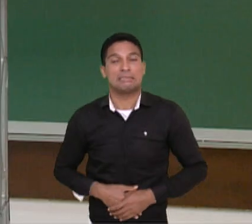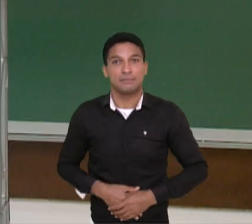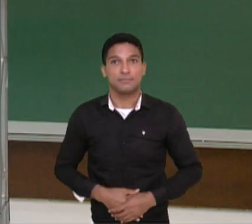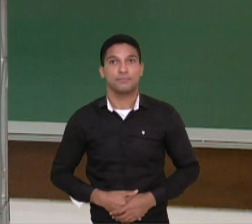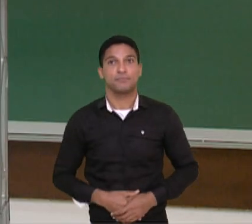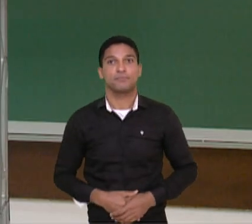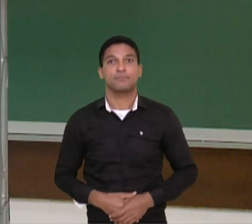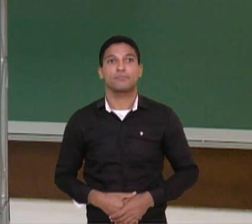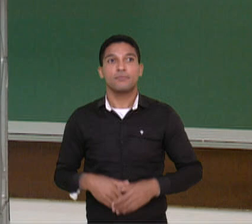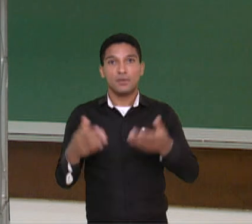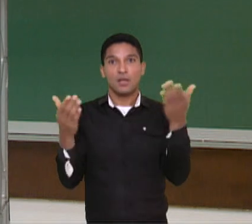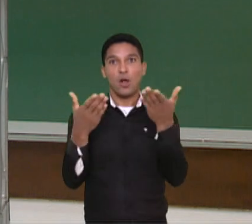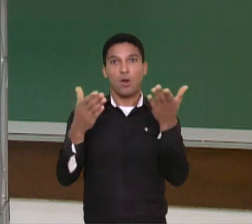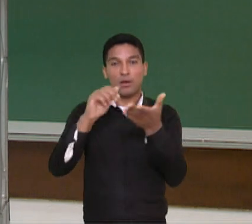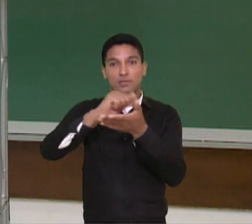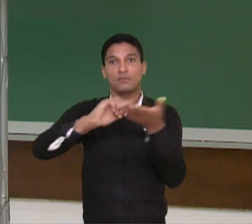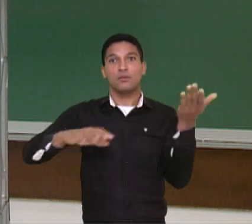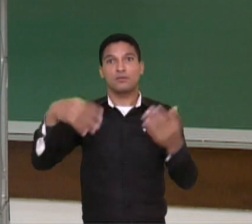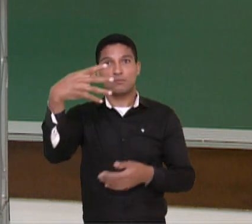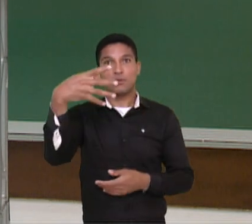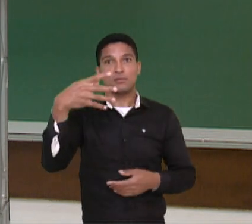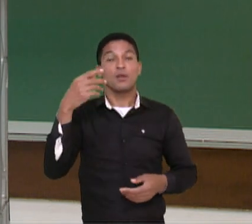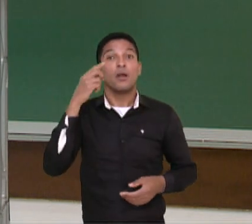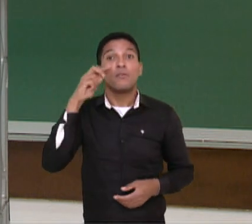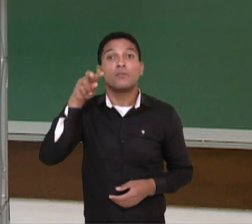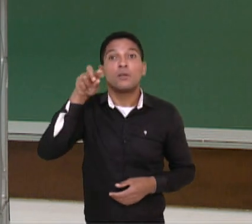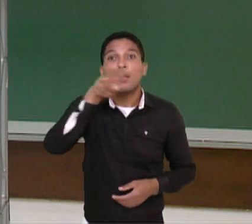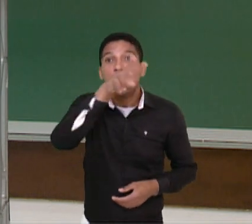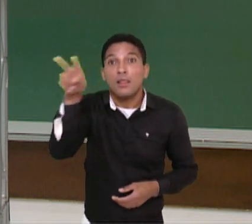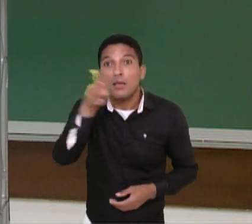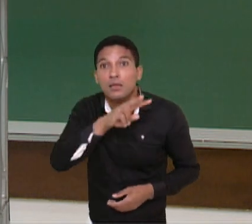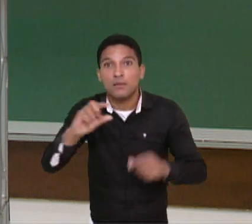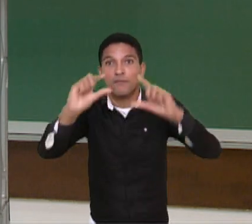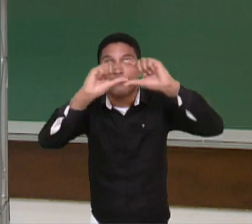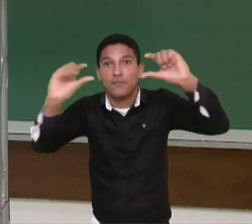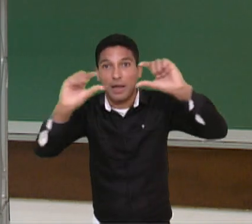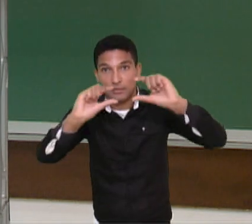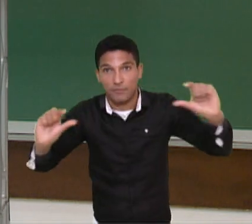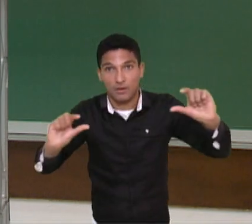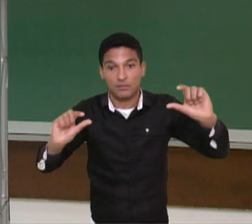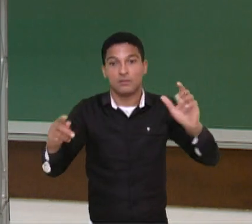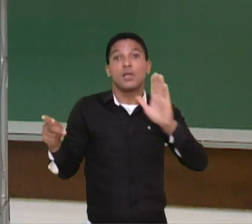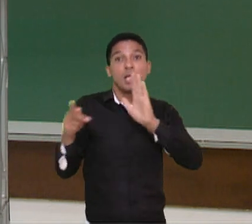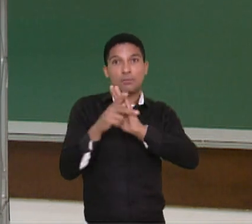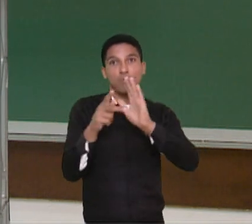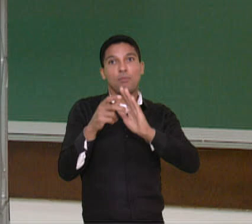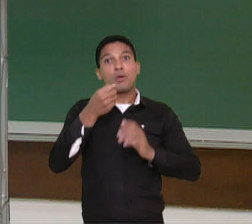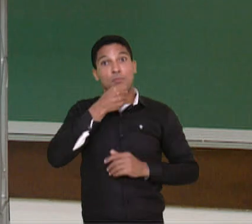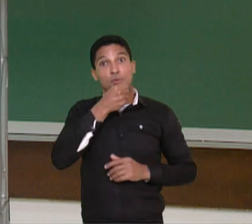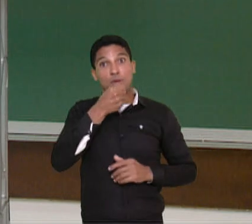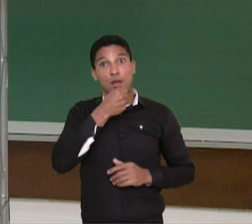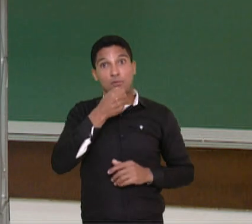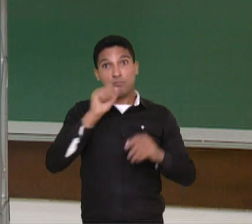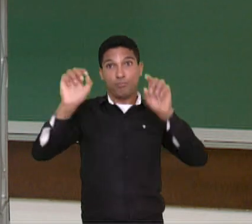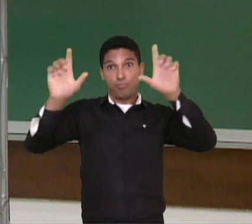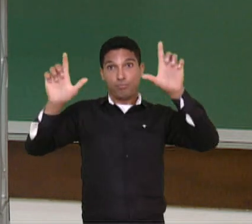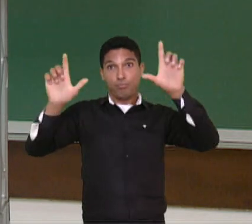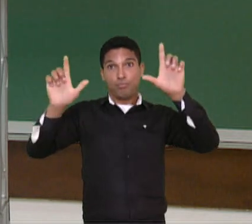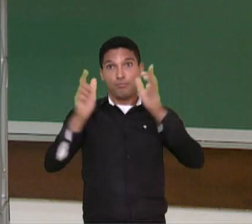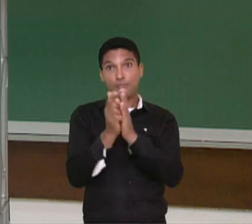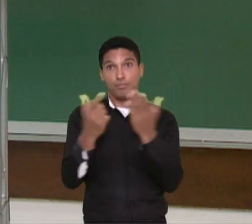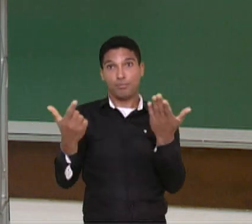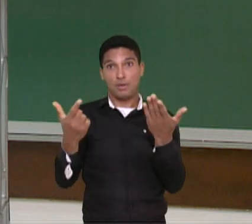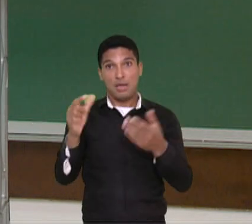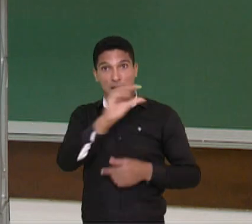uma atividade 4 para vocês. Leia atentamente as frases retiradas da reportagem e escolha aquelas que os termos destacados